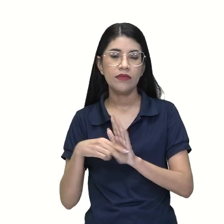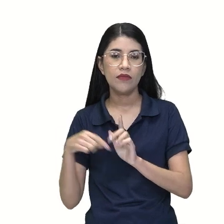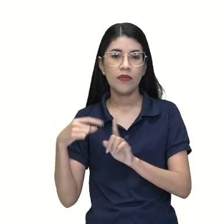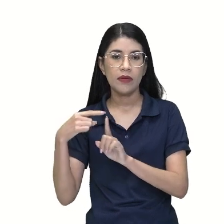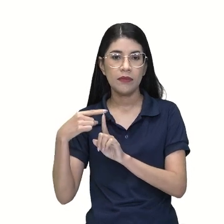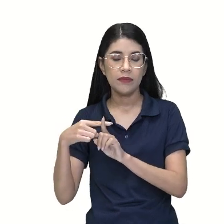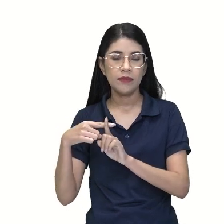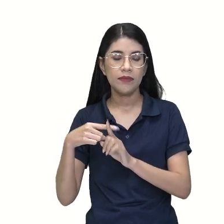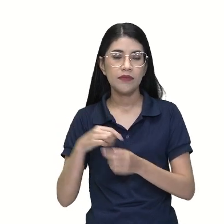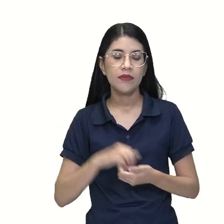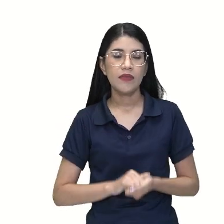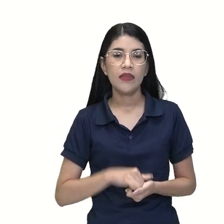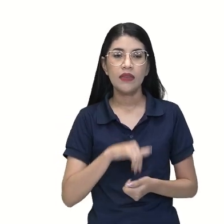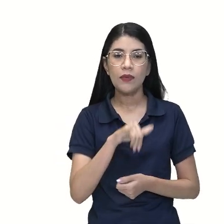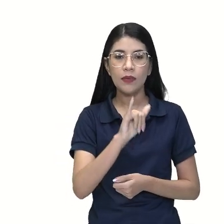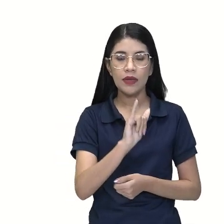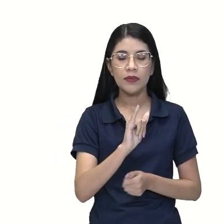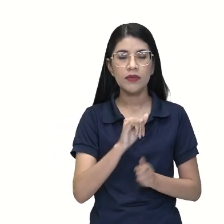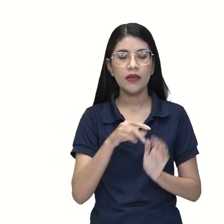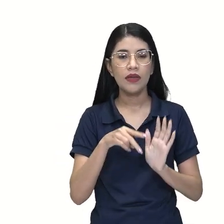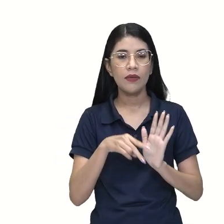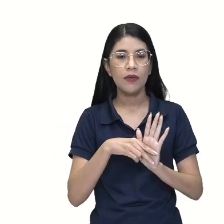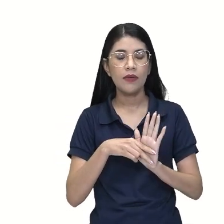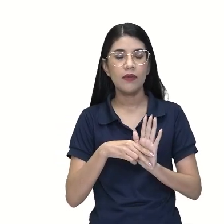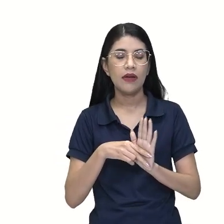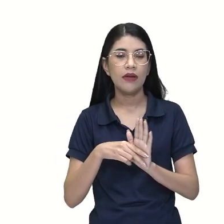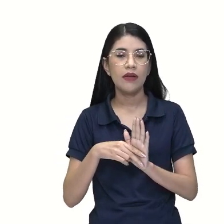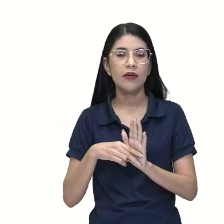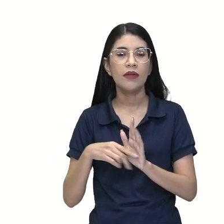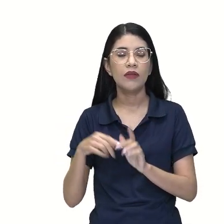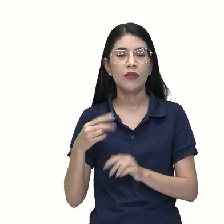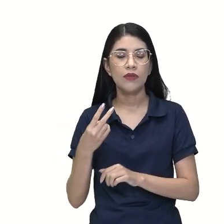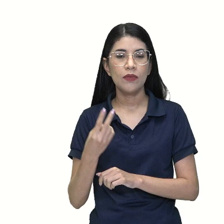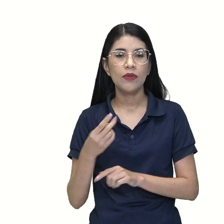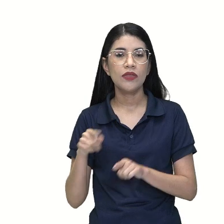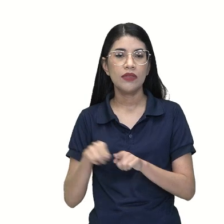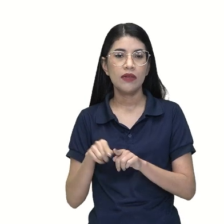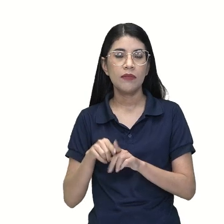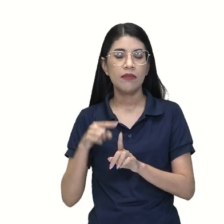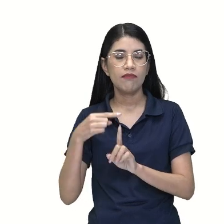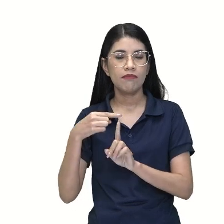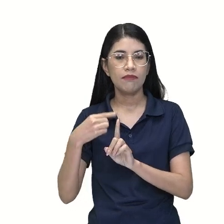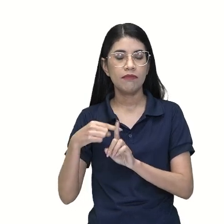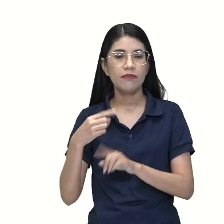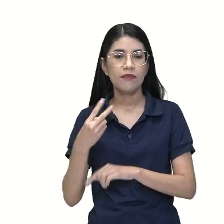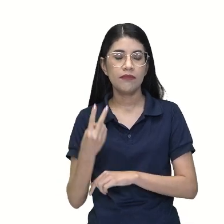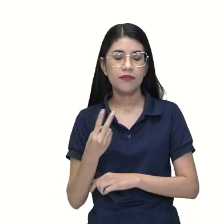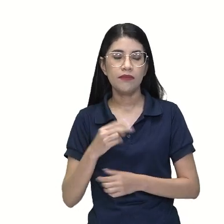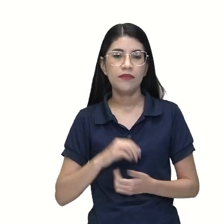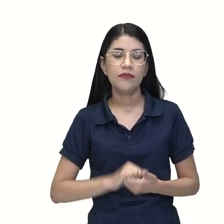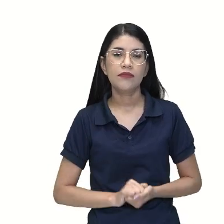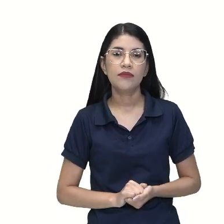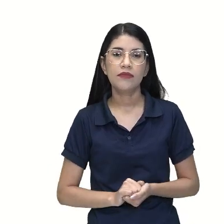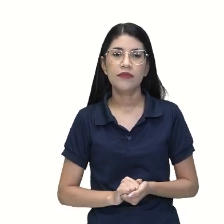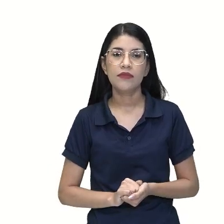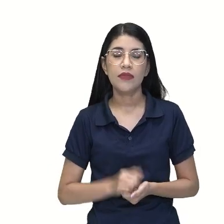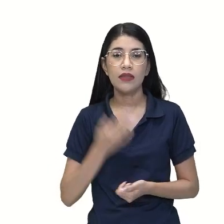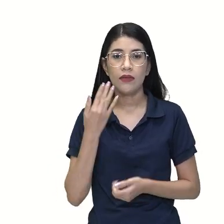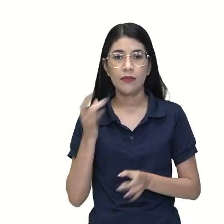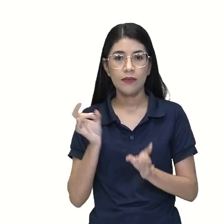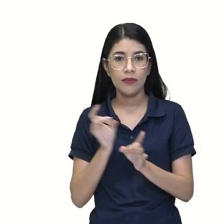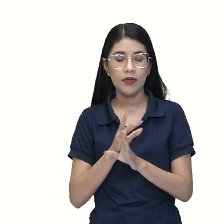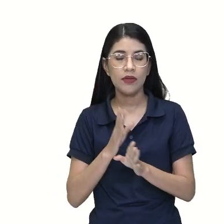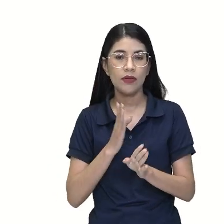mais. Então, esse y, ele é positivo também, ok? Então, aí está. Encontrei